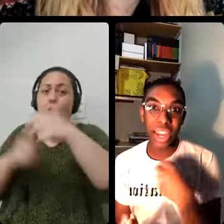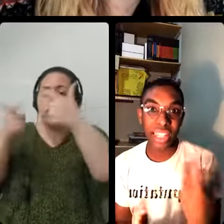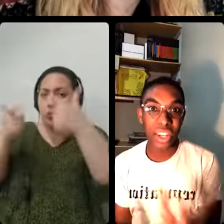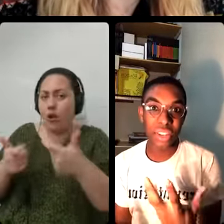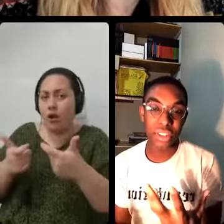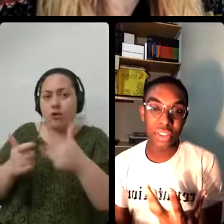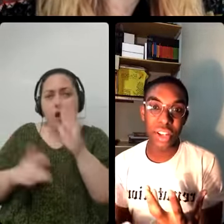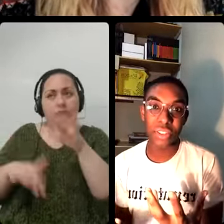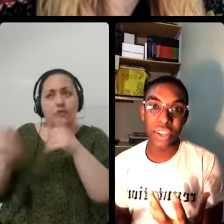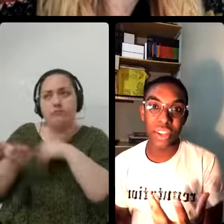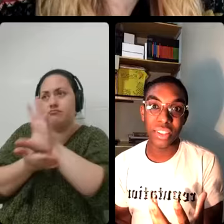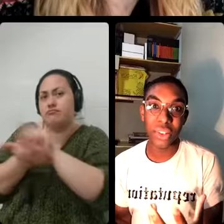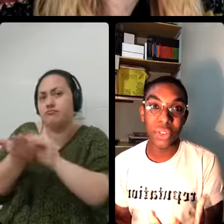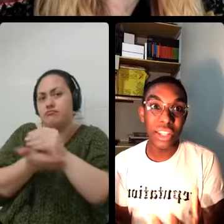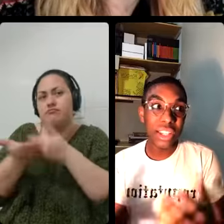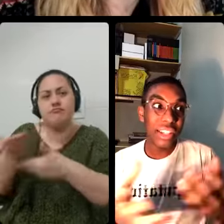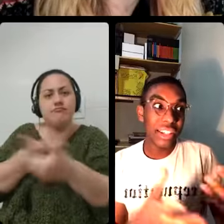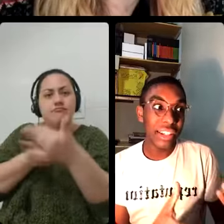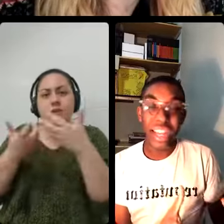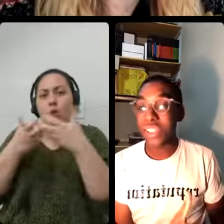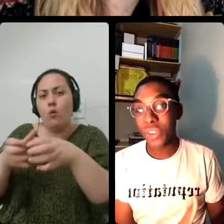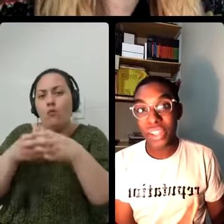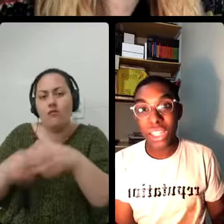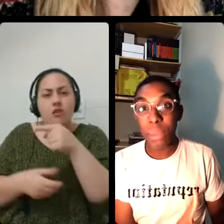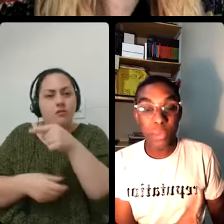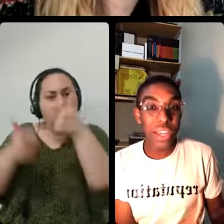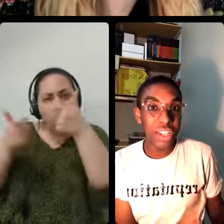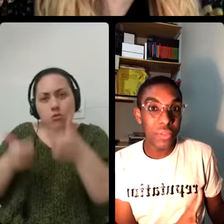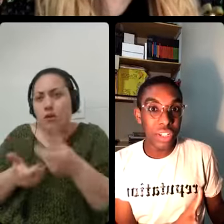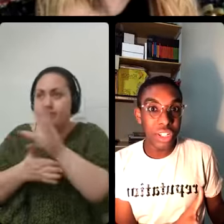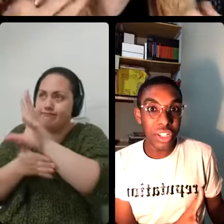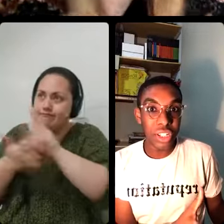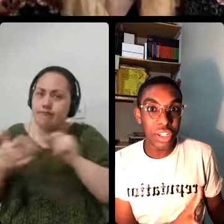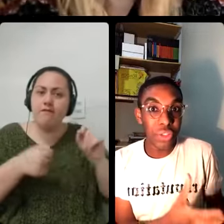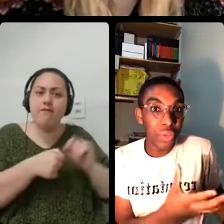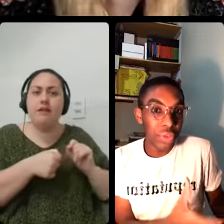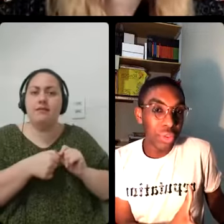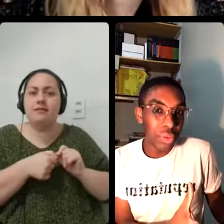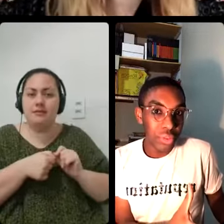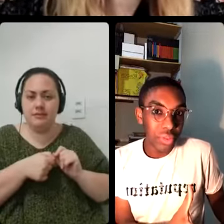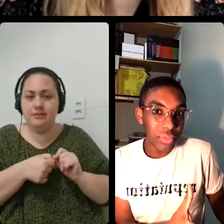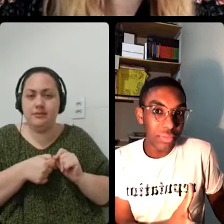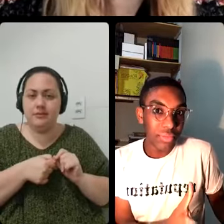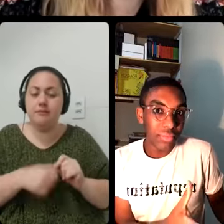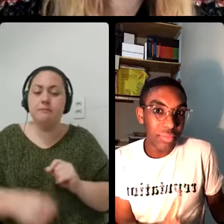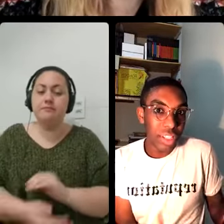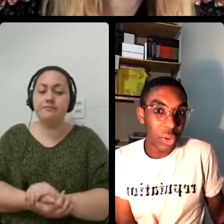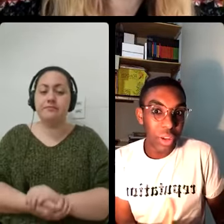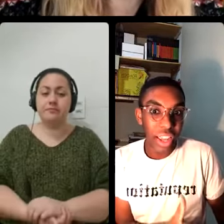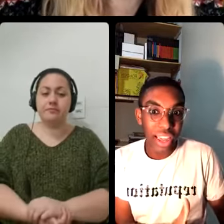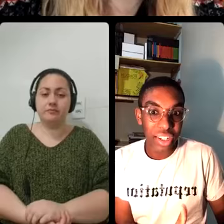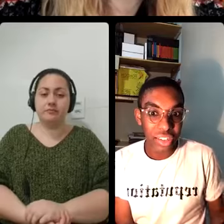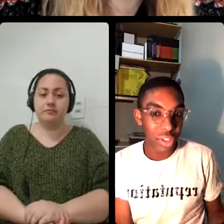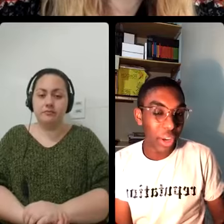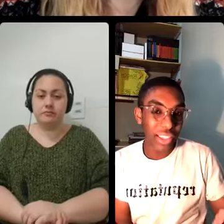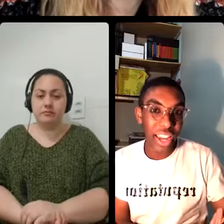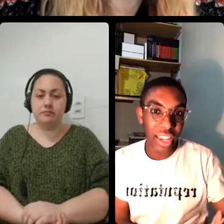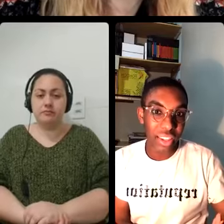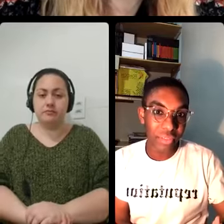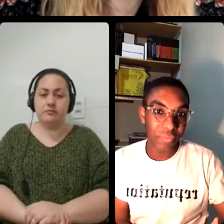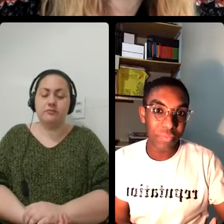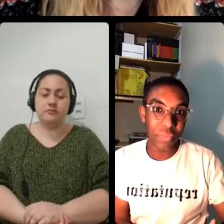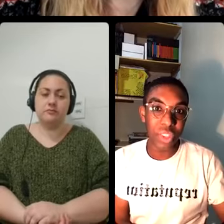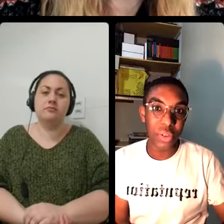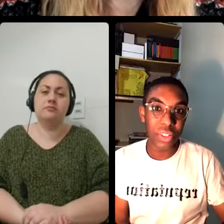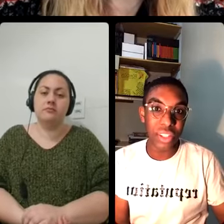essa característica social dele. Então, às vezes, a perspectiva de futuro ela não é